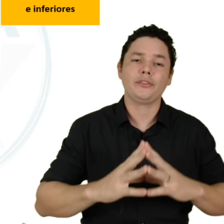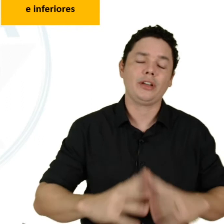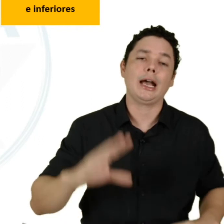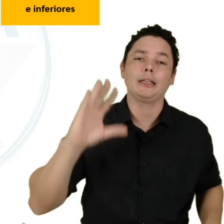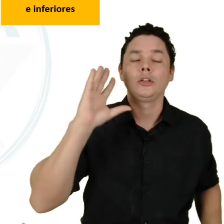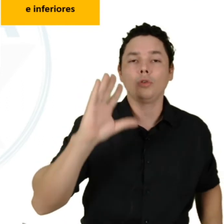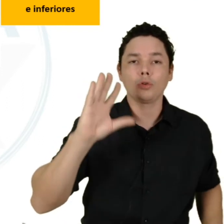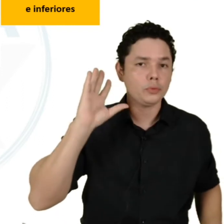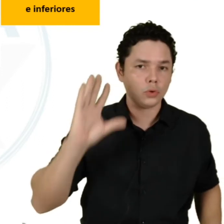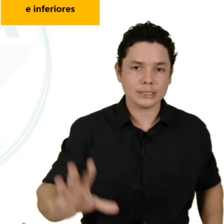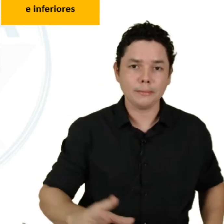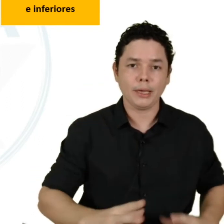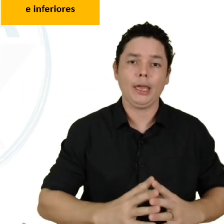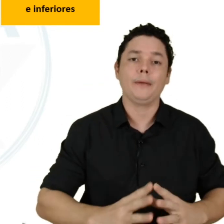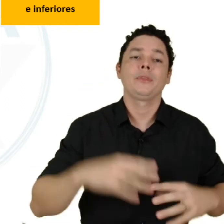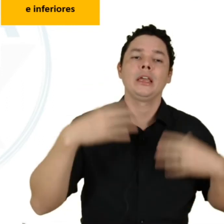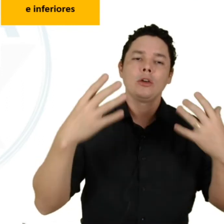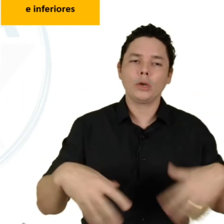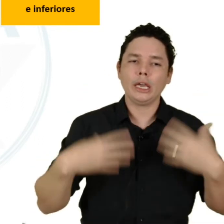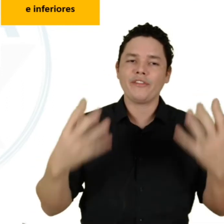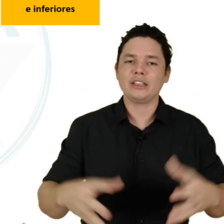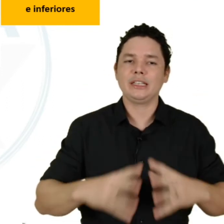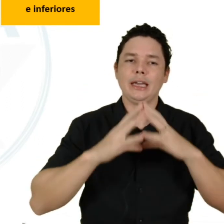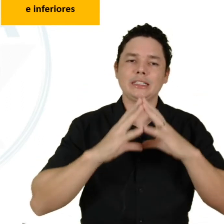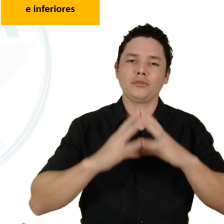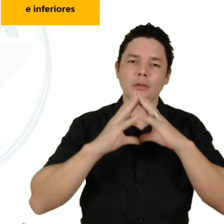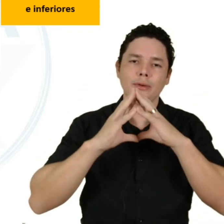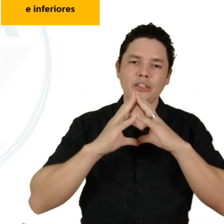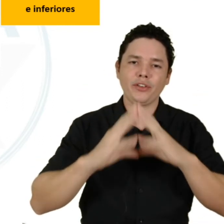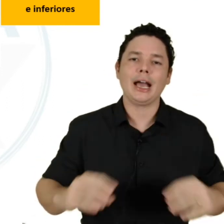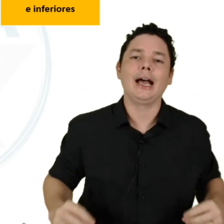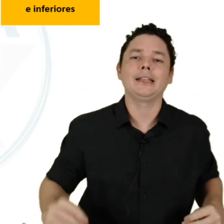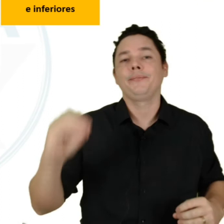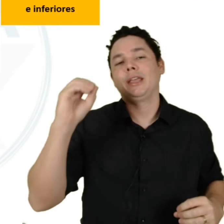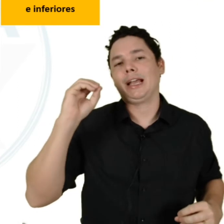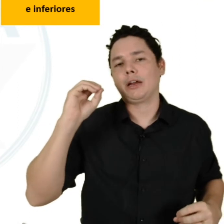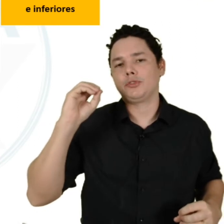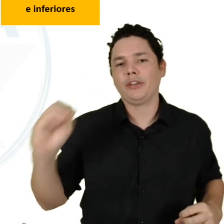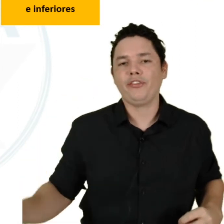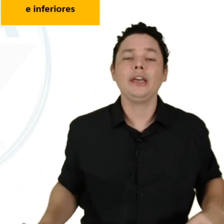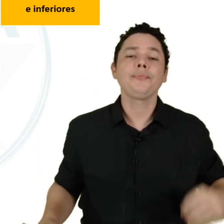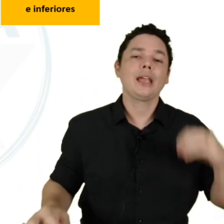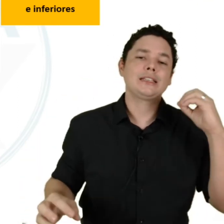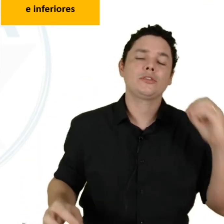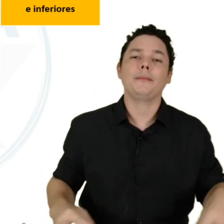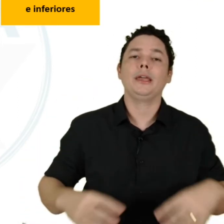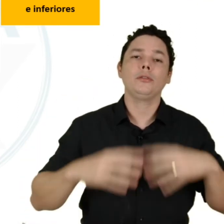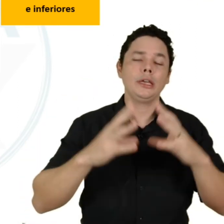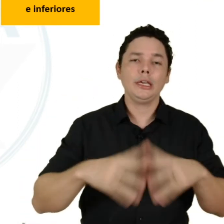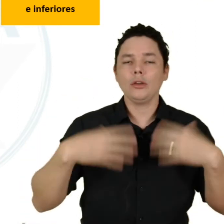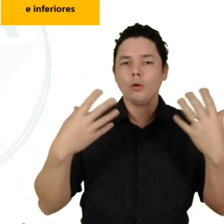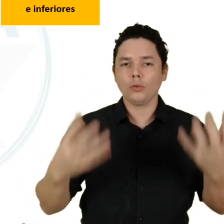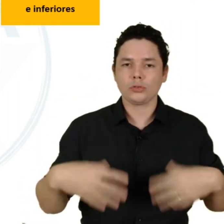função gratificada, do grupo 2 também. O que vai fazer essa função gratificada? Encargo de chefia,